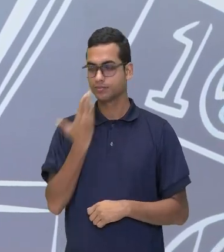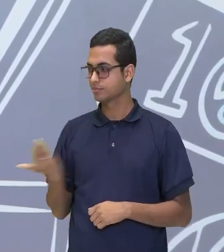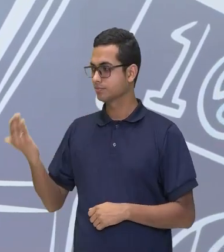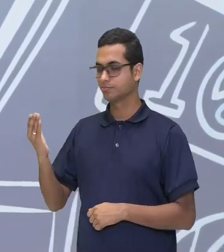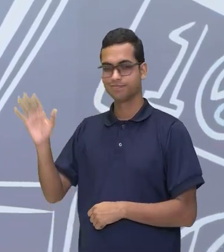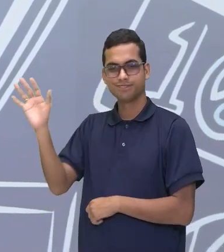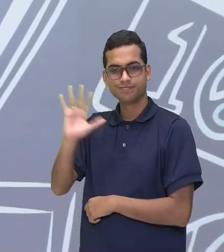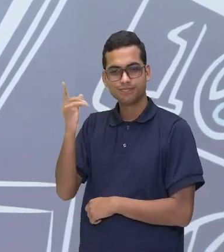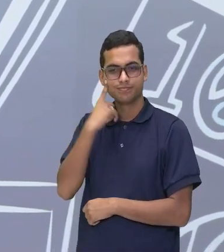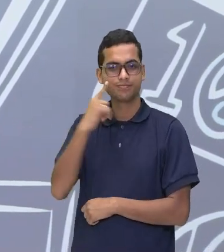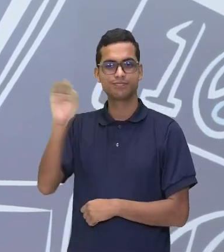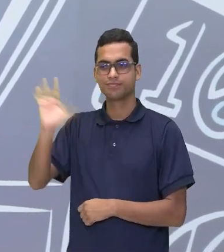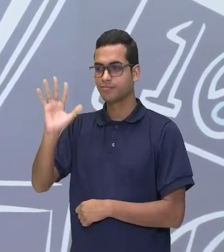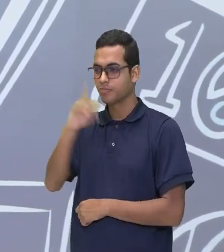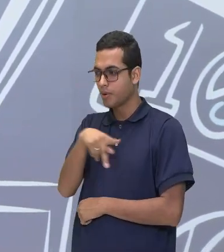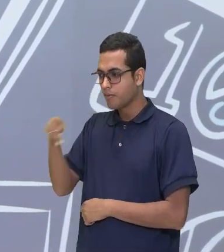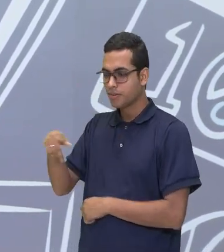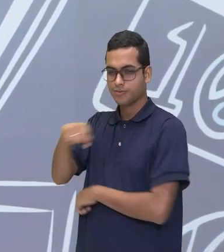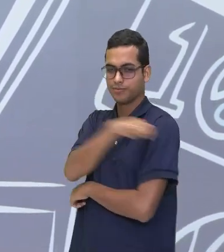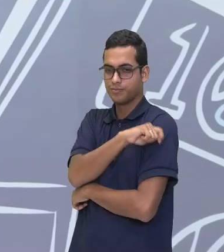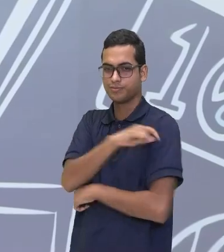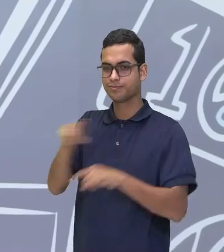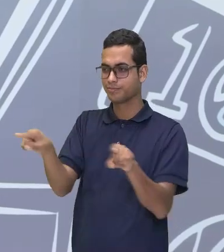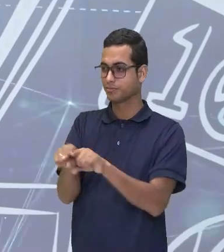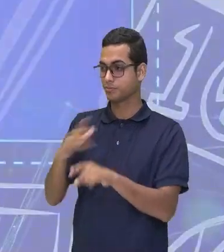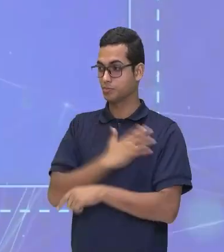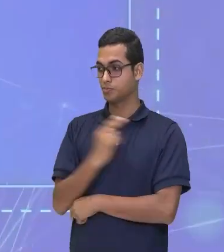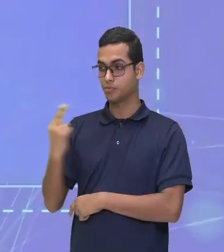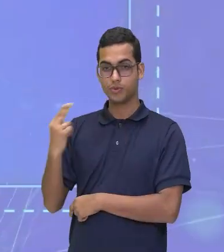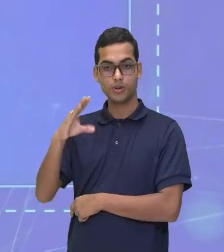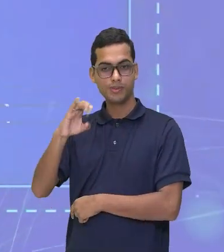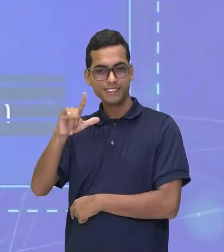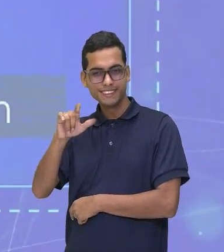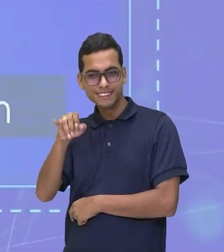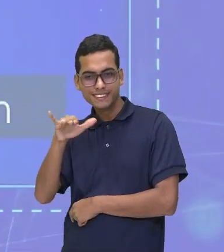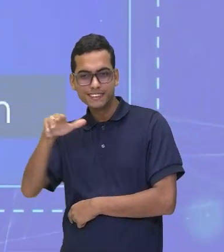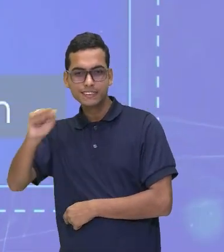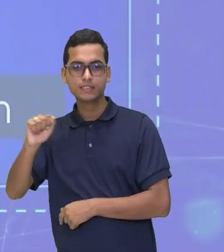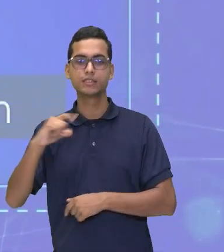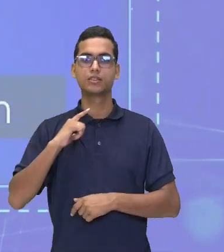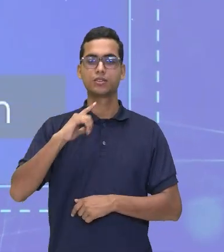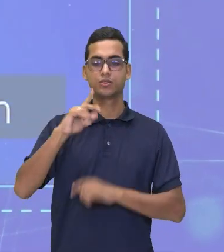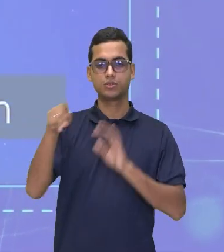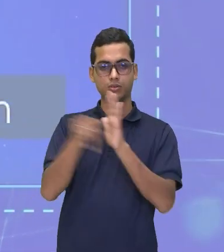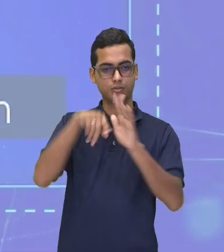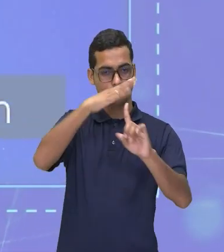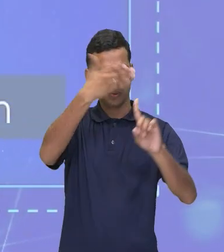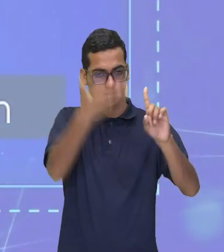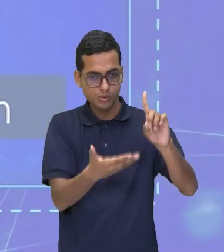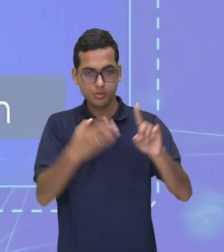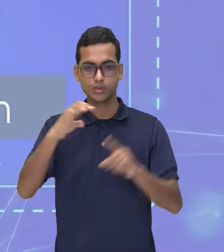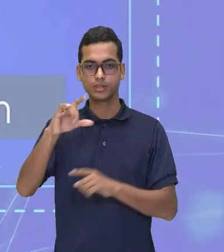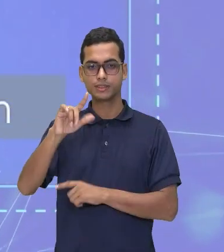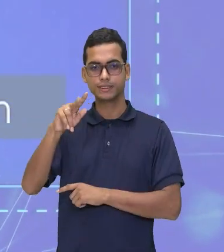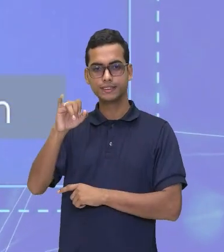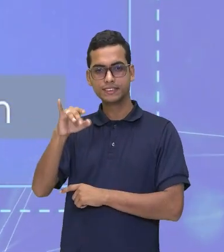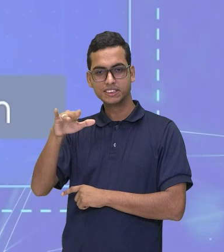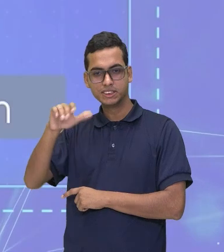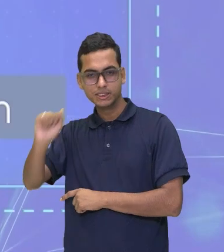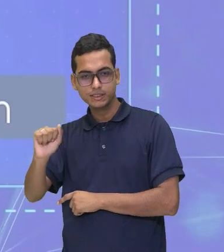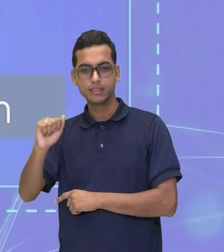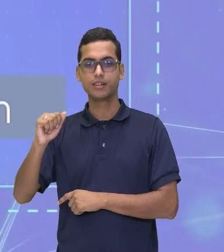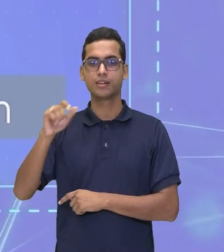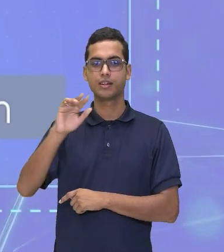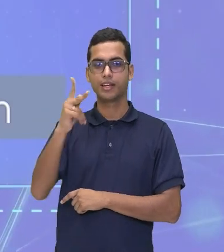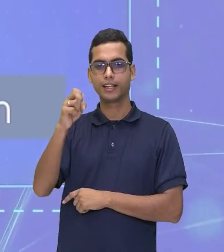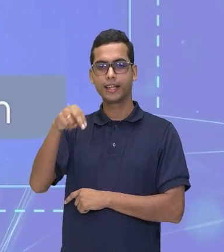Olá, professora! Olá, alunos! Eu me chamo Cecília, em homenagem a Cecília Payne-Gaposchkin, astrônoma inglesa